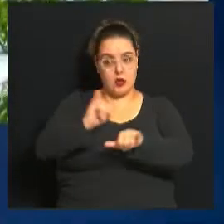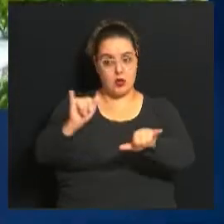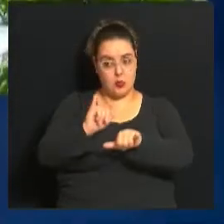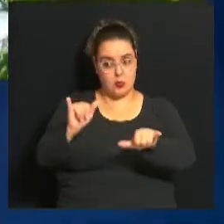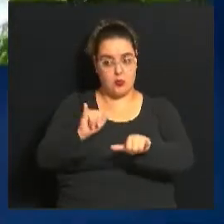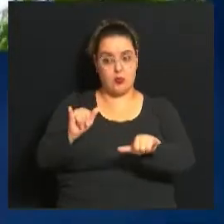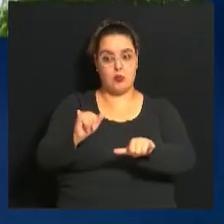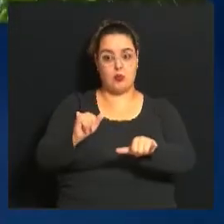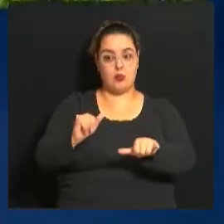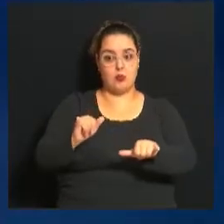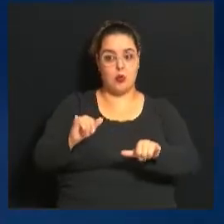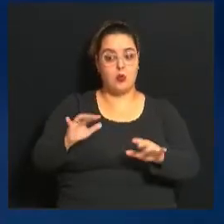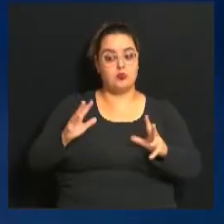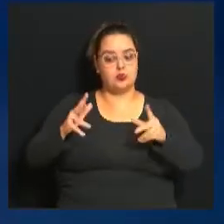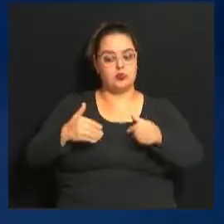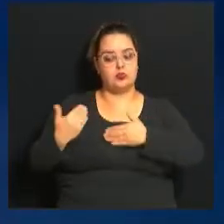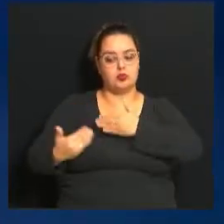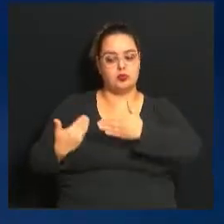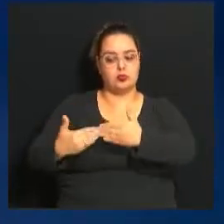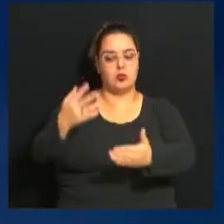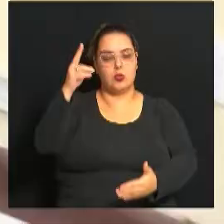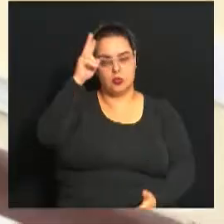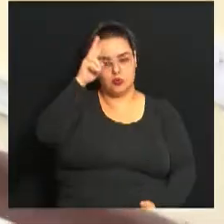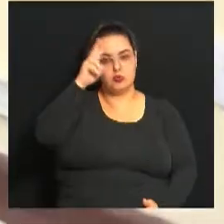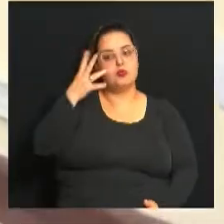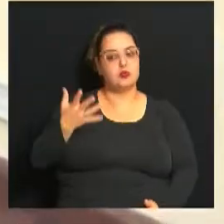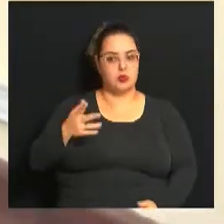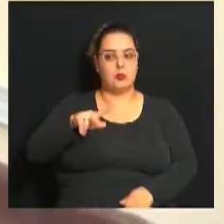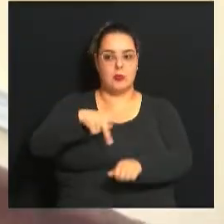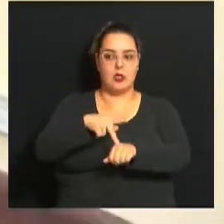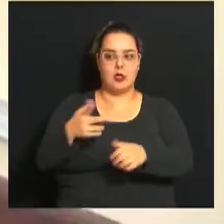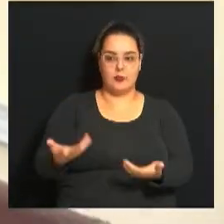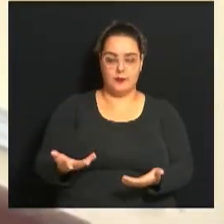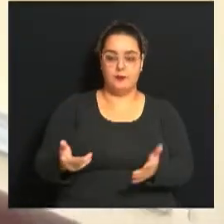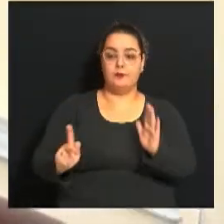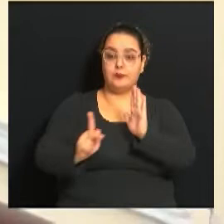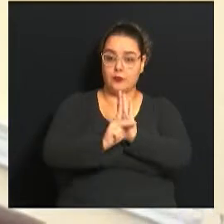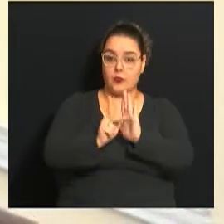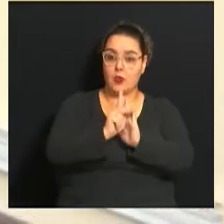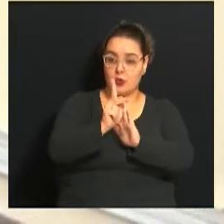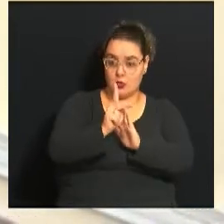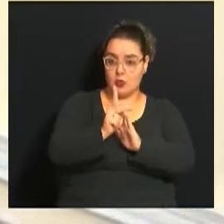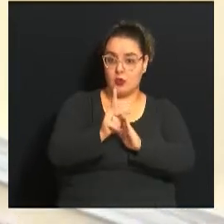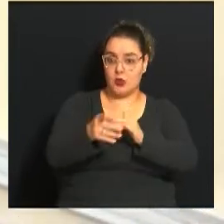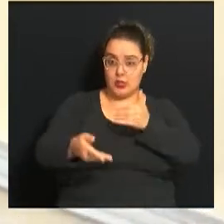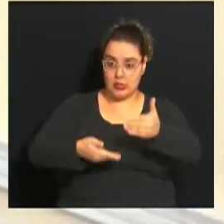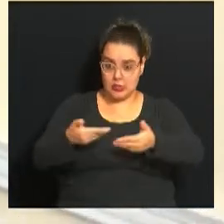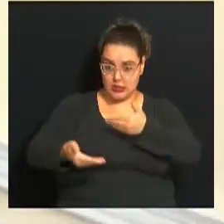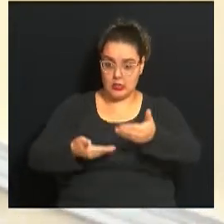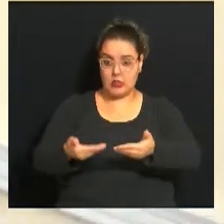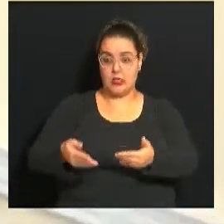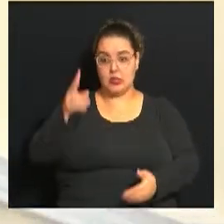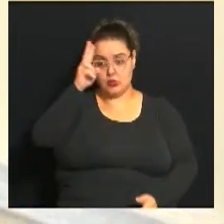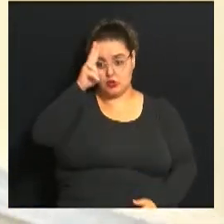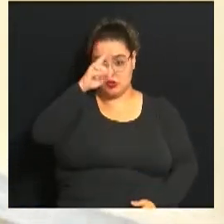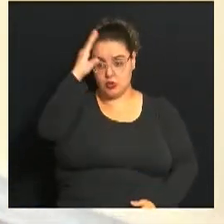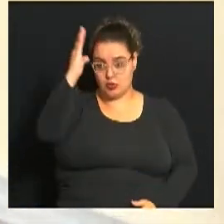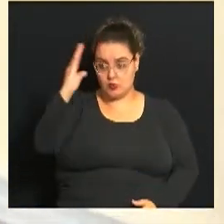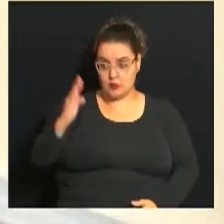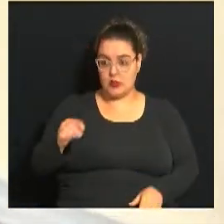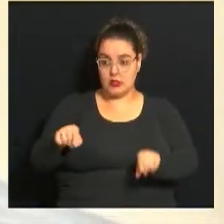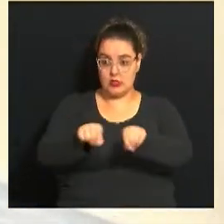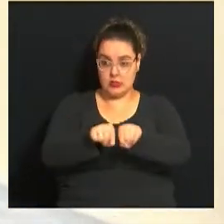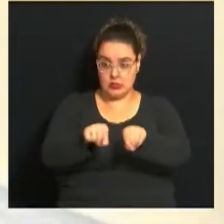global dos processos históricos do país. O projeto quer tratar da história do Brasil, mas também da questão